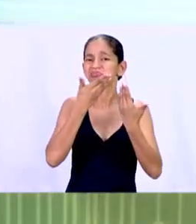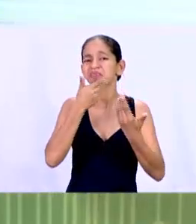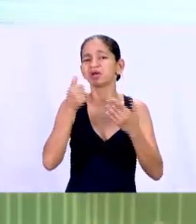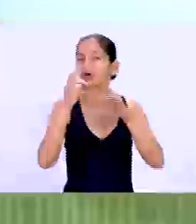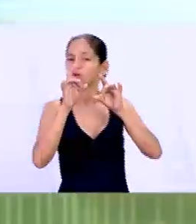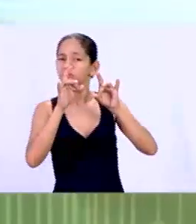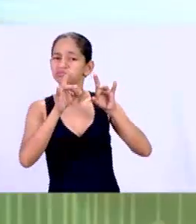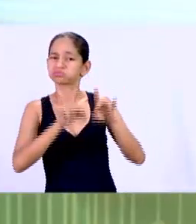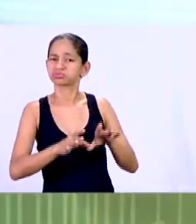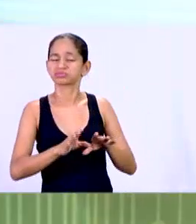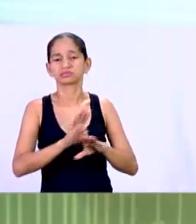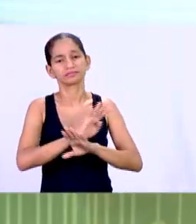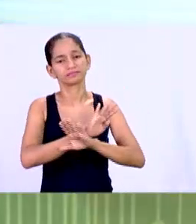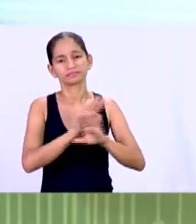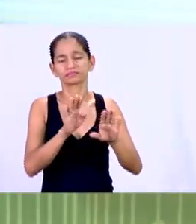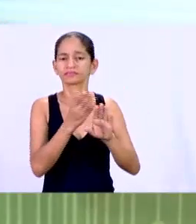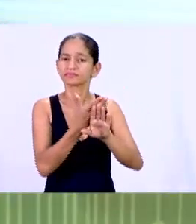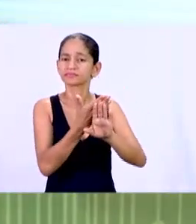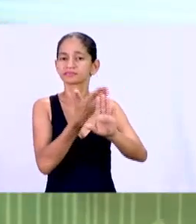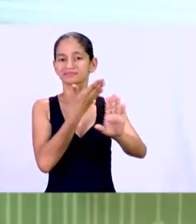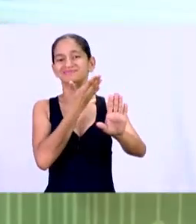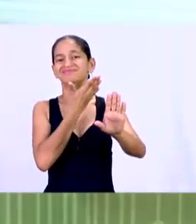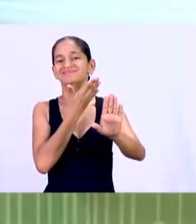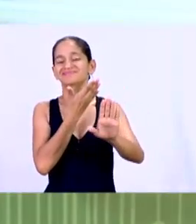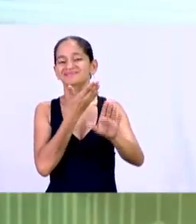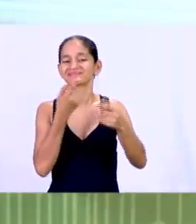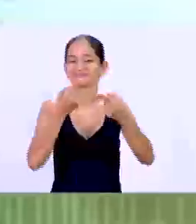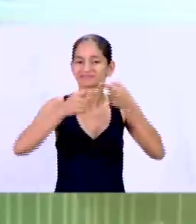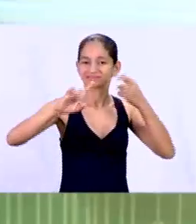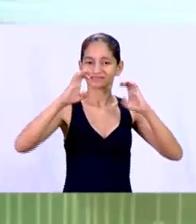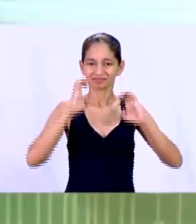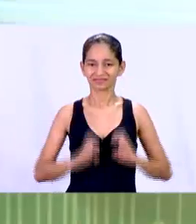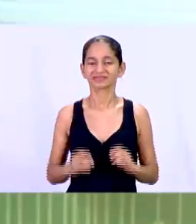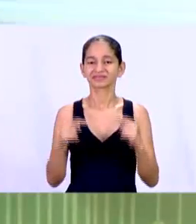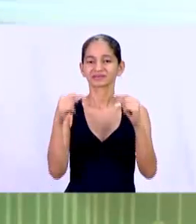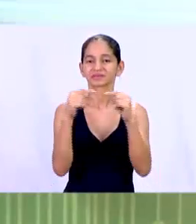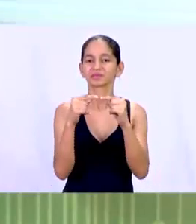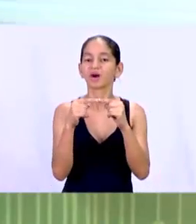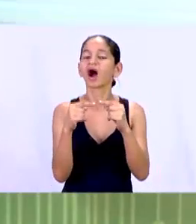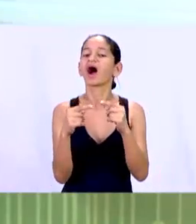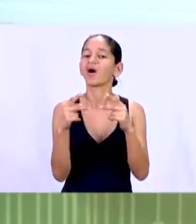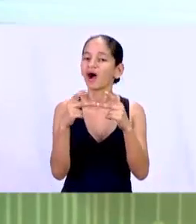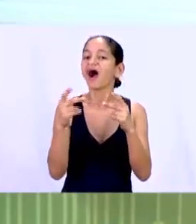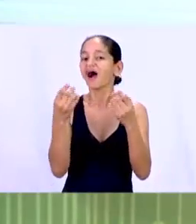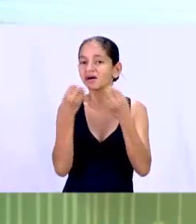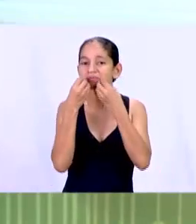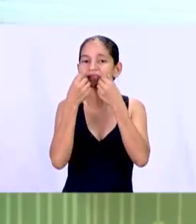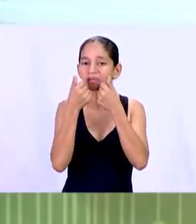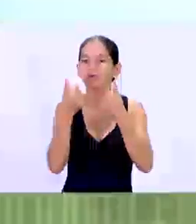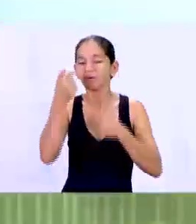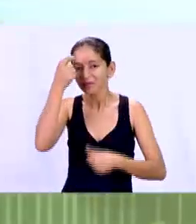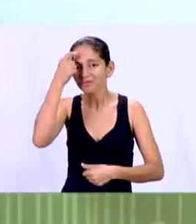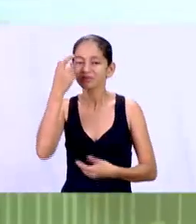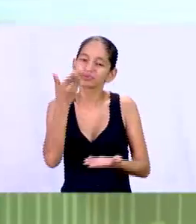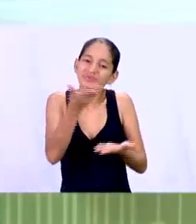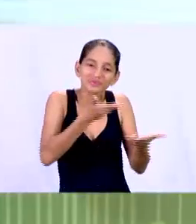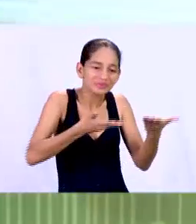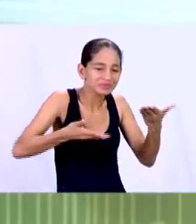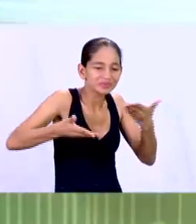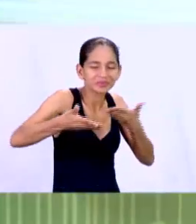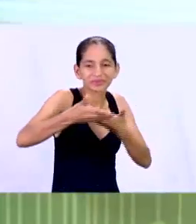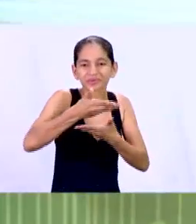sair e buscar uma empresa que realmente tenha uma ética, né, na sua conduta com seus clientes, com